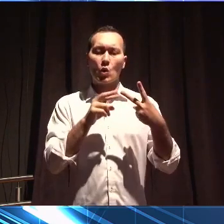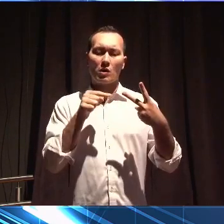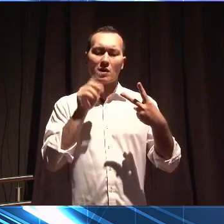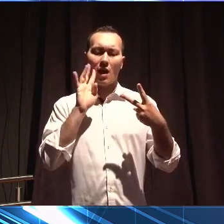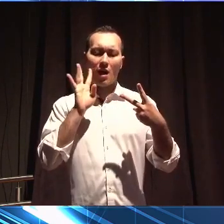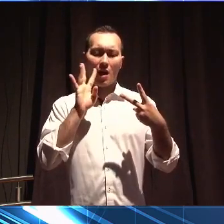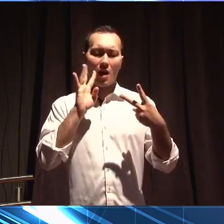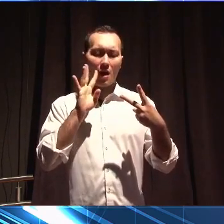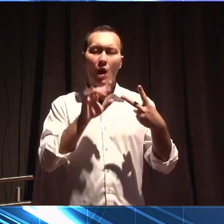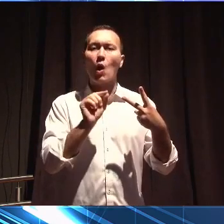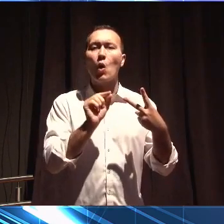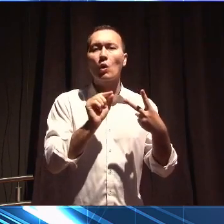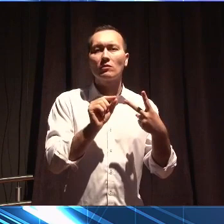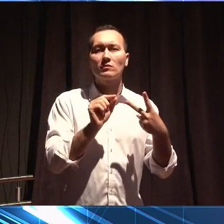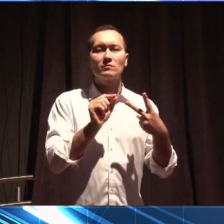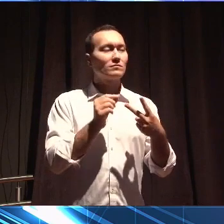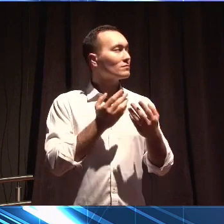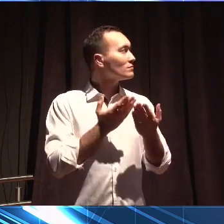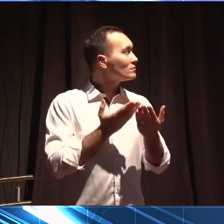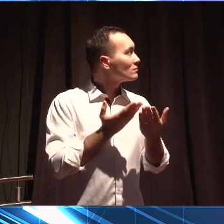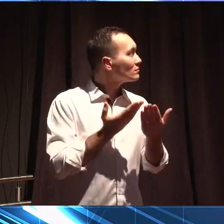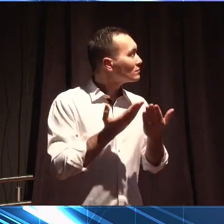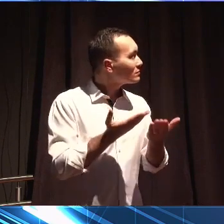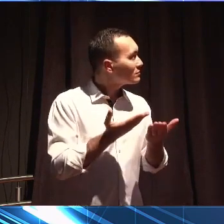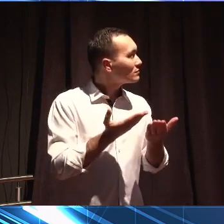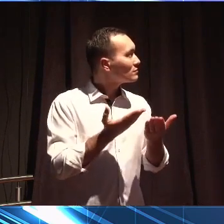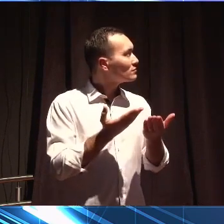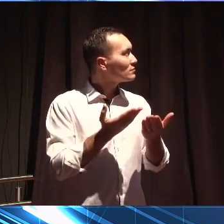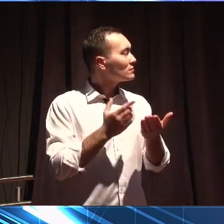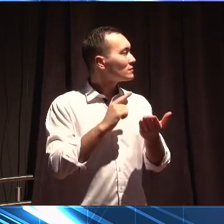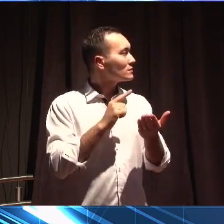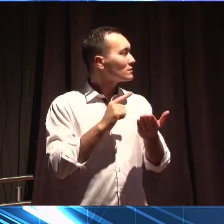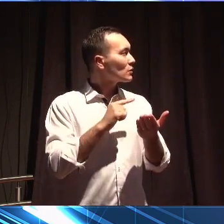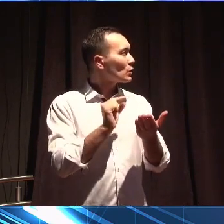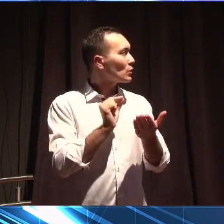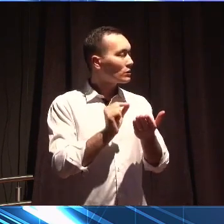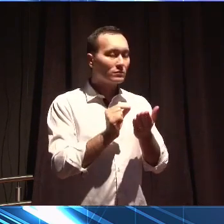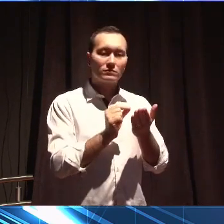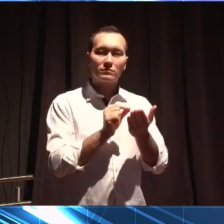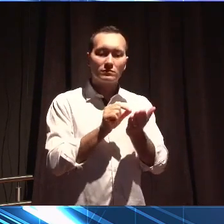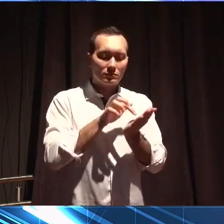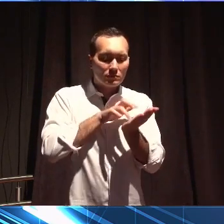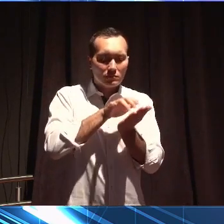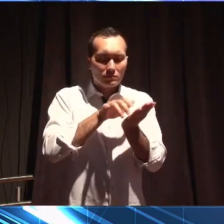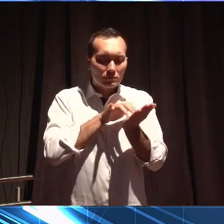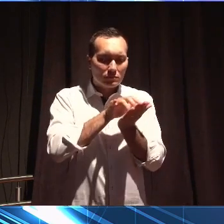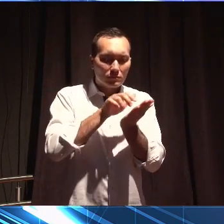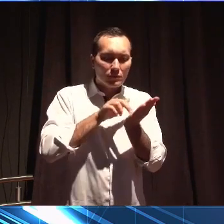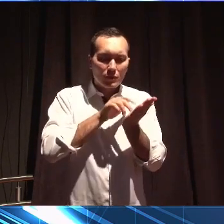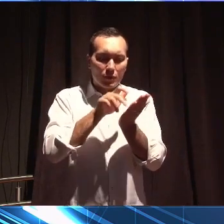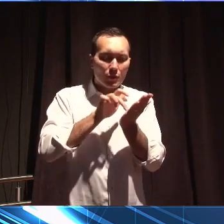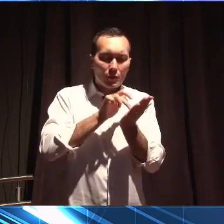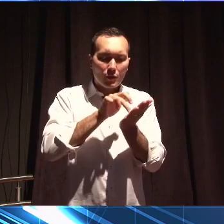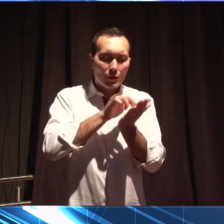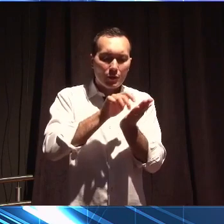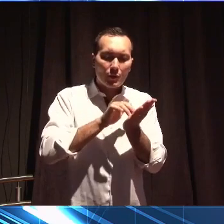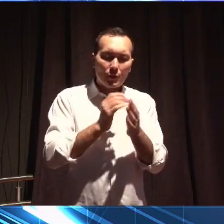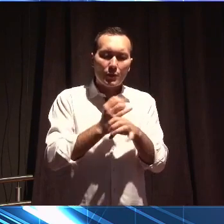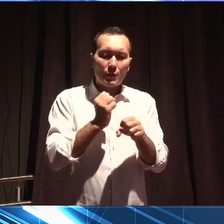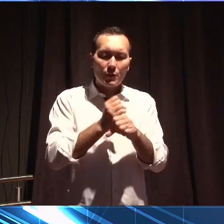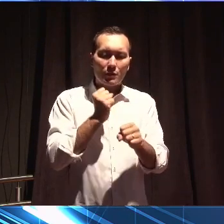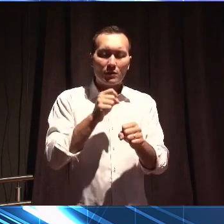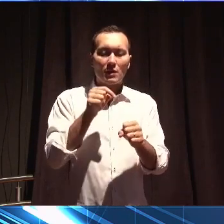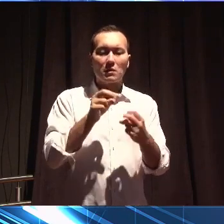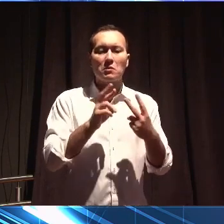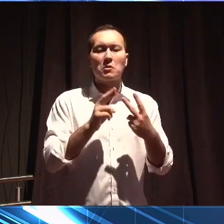os cloud providers disponibilizam para a gente são as calculadoras. E esse recurso é super show. Assim, você